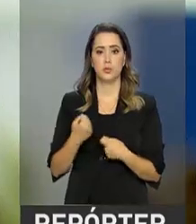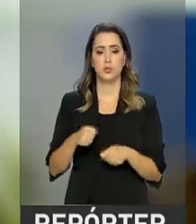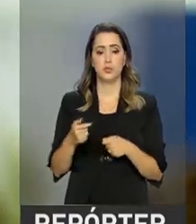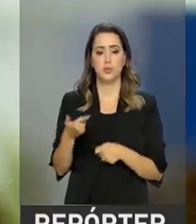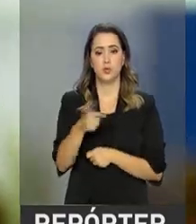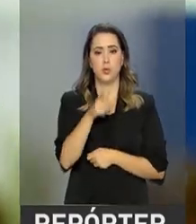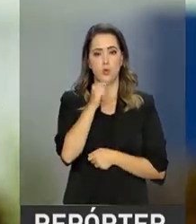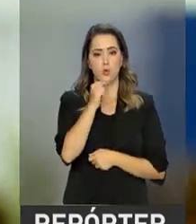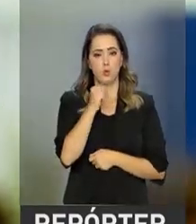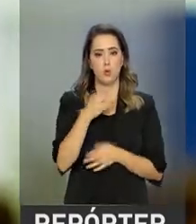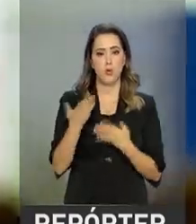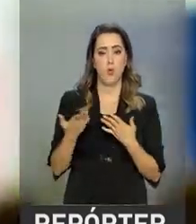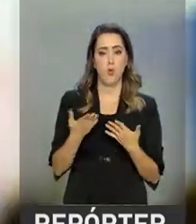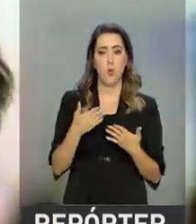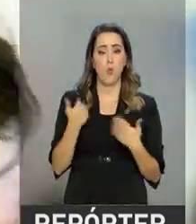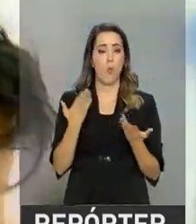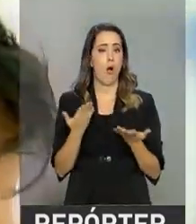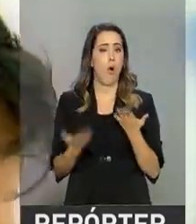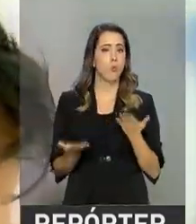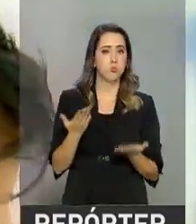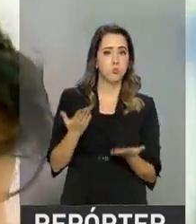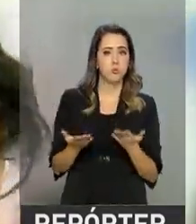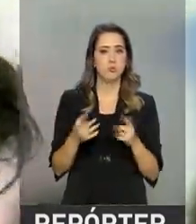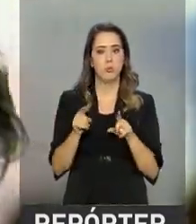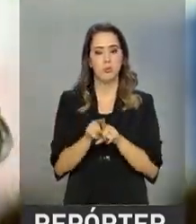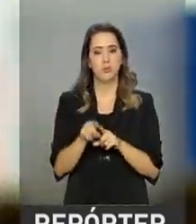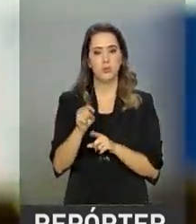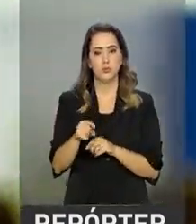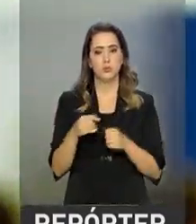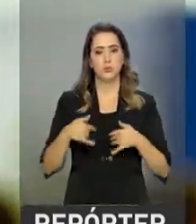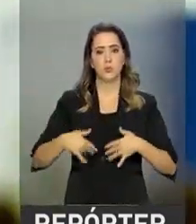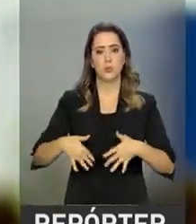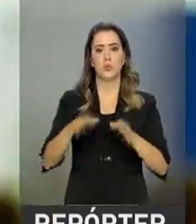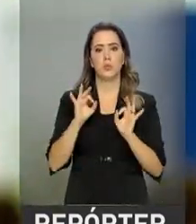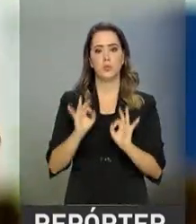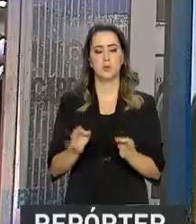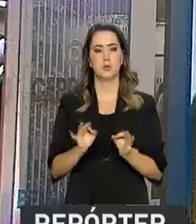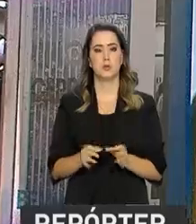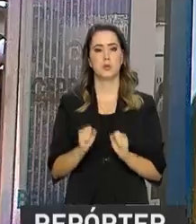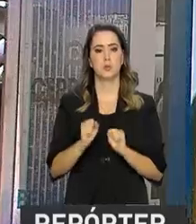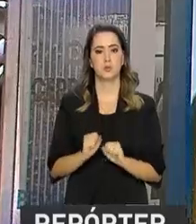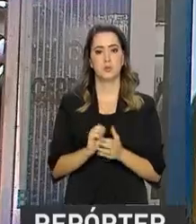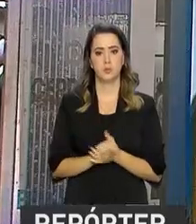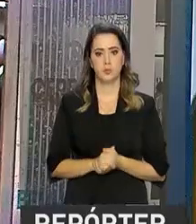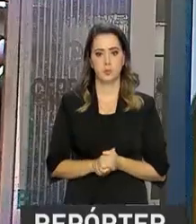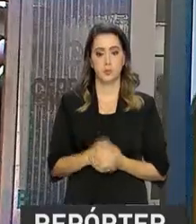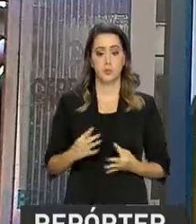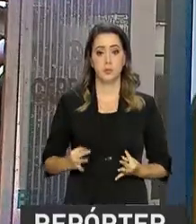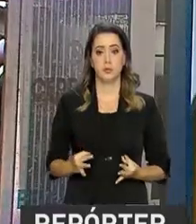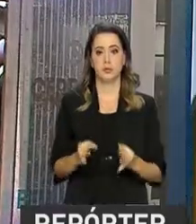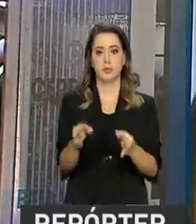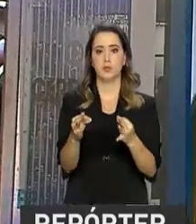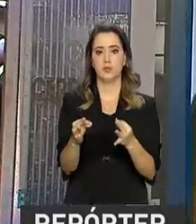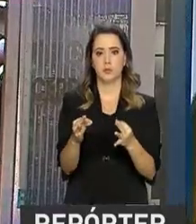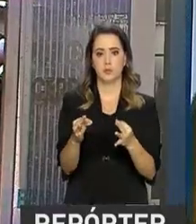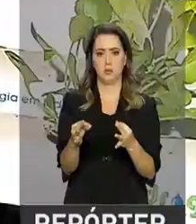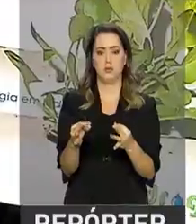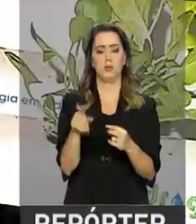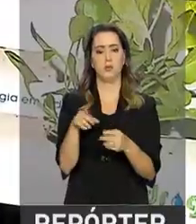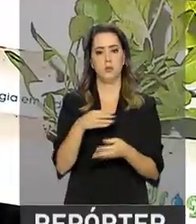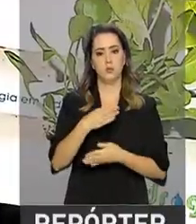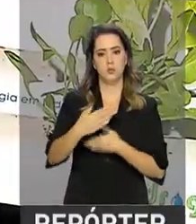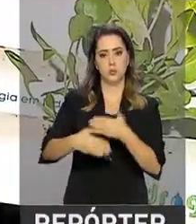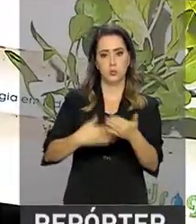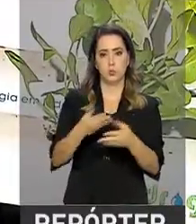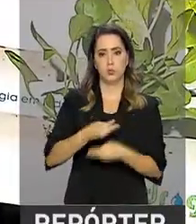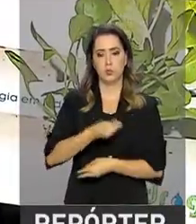irrigação, quanto você tem que aplicar, de tal forma que aquela irrigação seja o mais eficiente possível. As tecnologias da Embrapa são